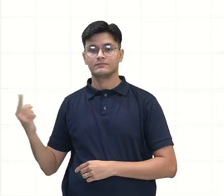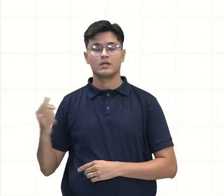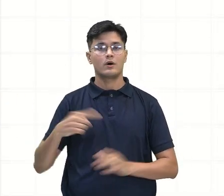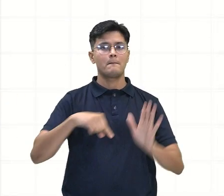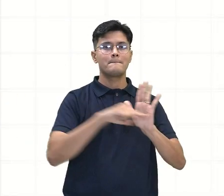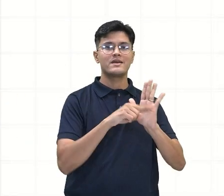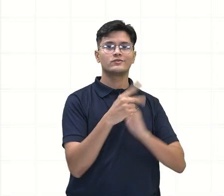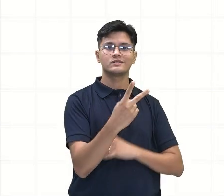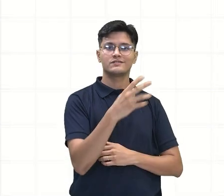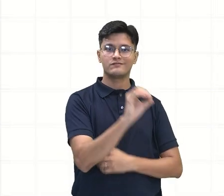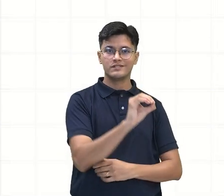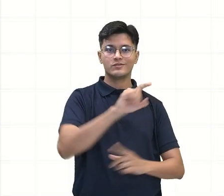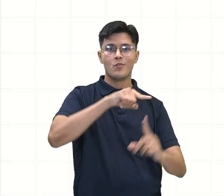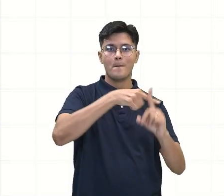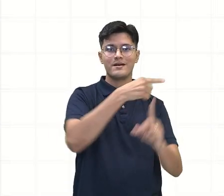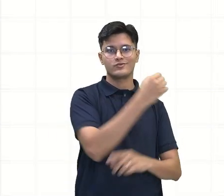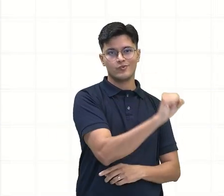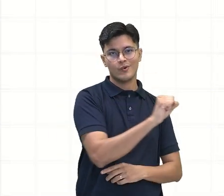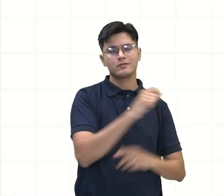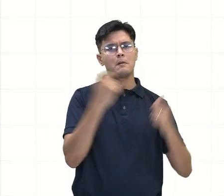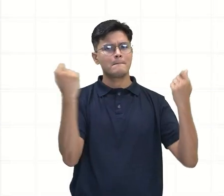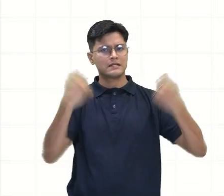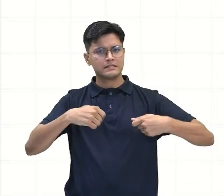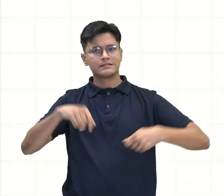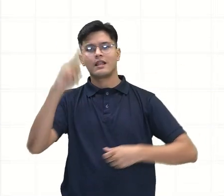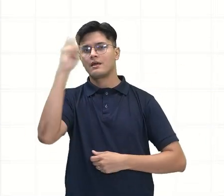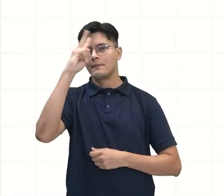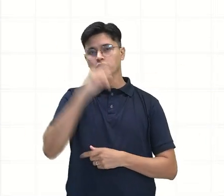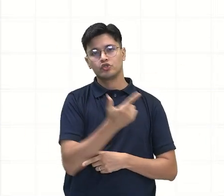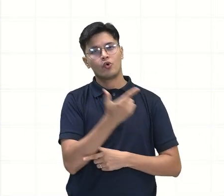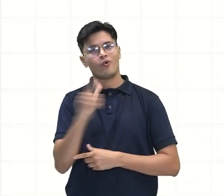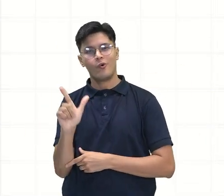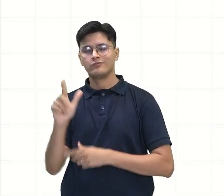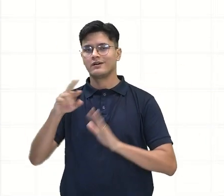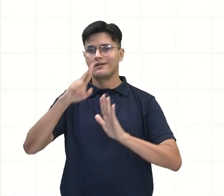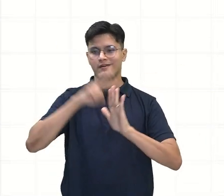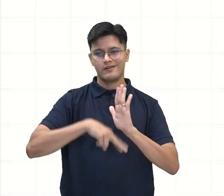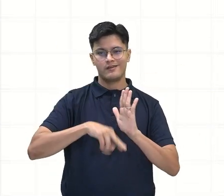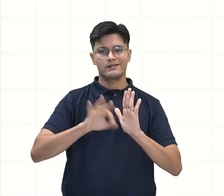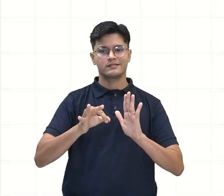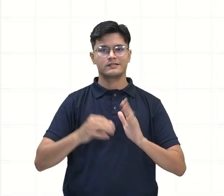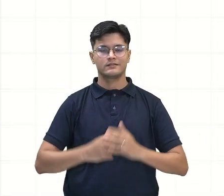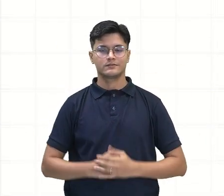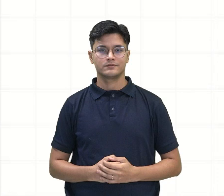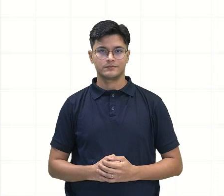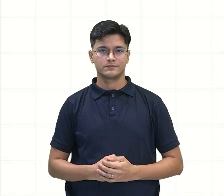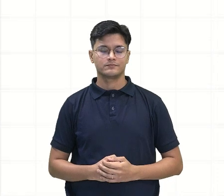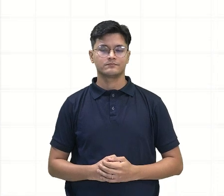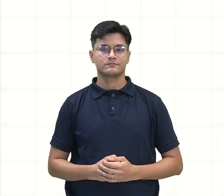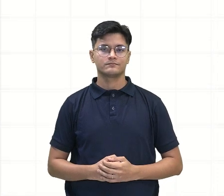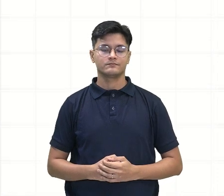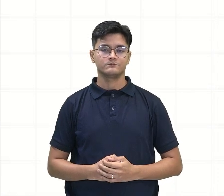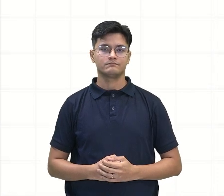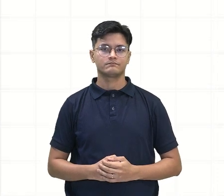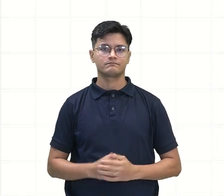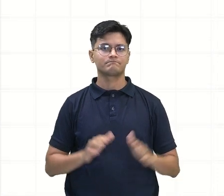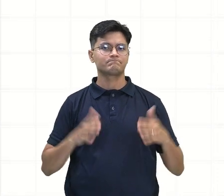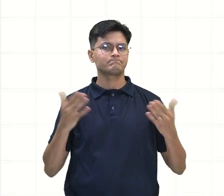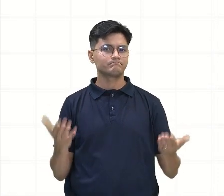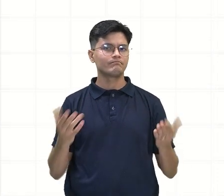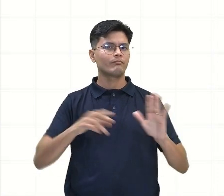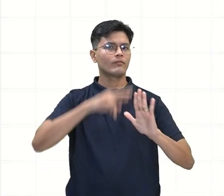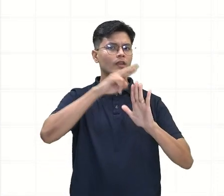aí, eu tenho que lembrar de outra regra agora, quando é soma. Certo? O que acontece